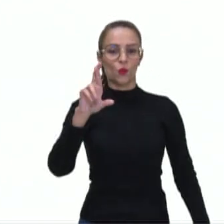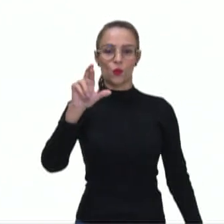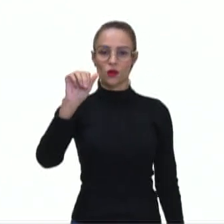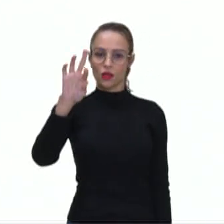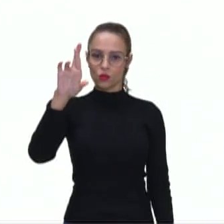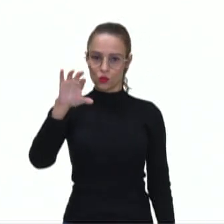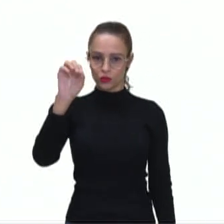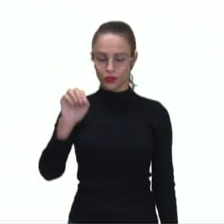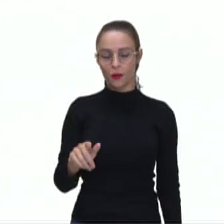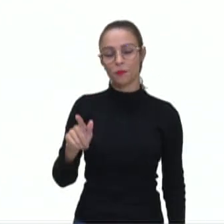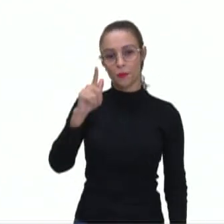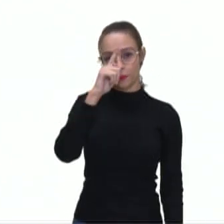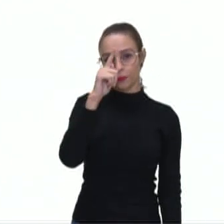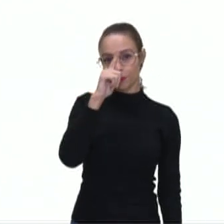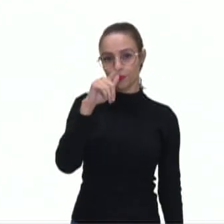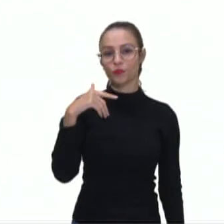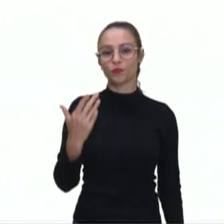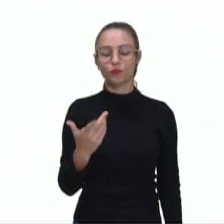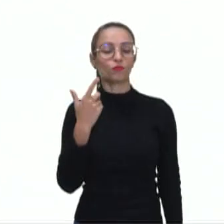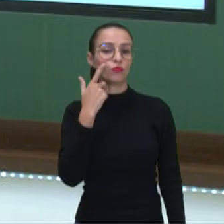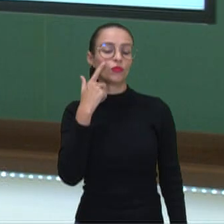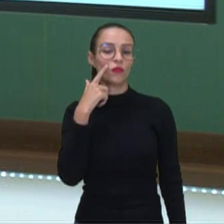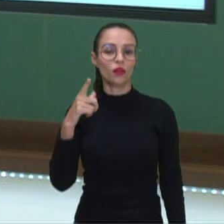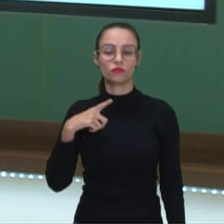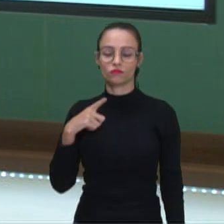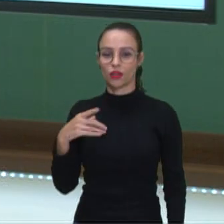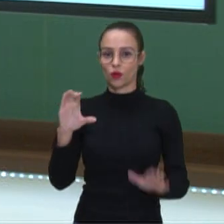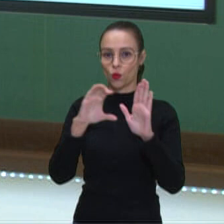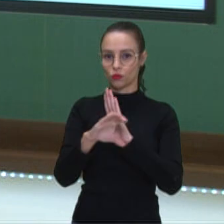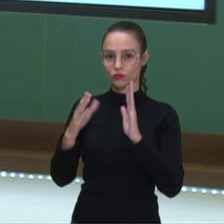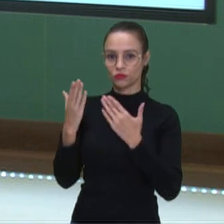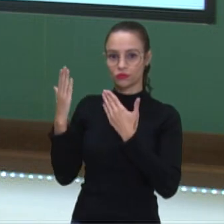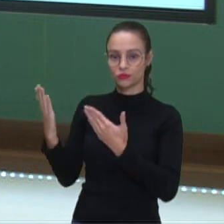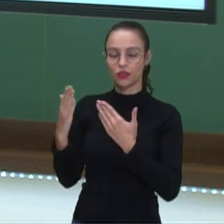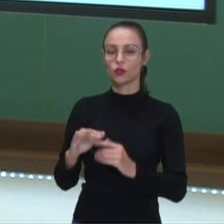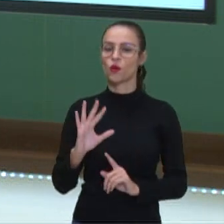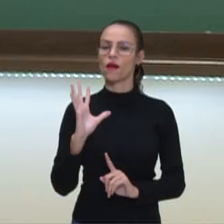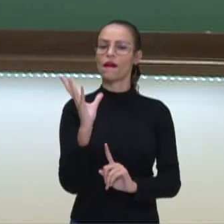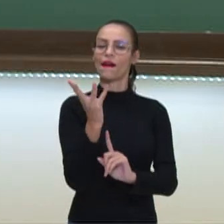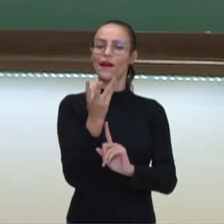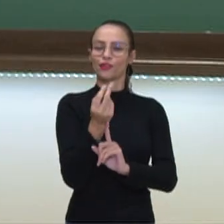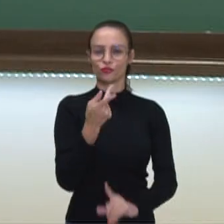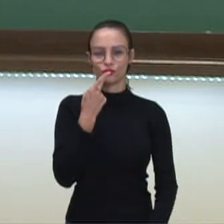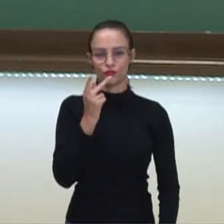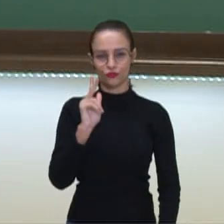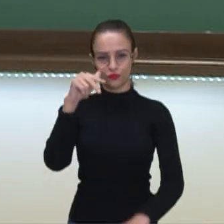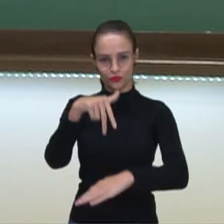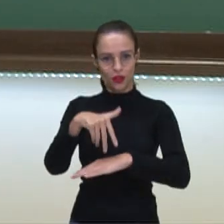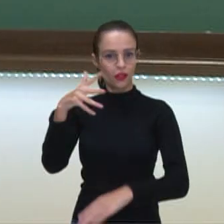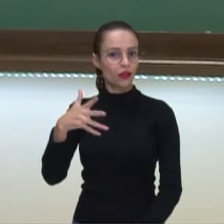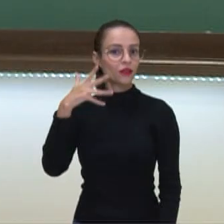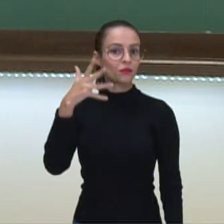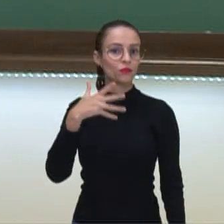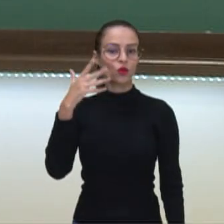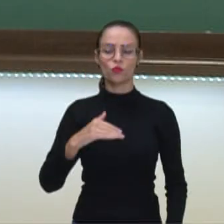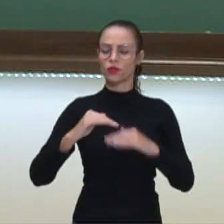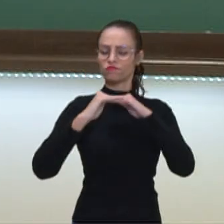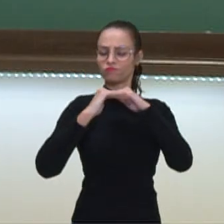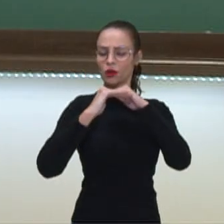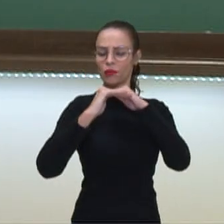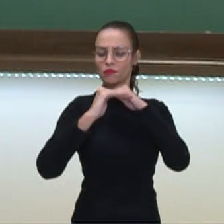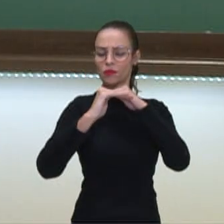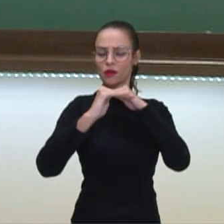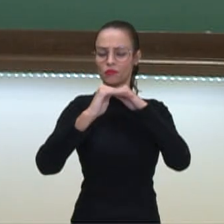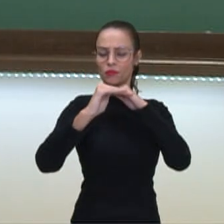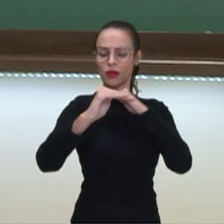do latim oratória. Então veja aí que a gente tem essa definição, né? A arte de falar em público com eloquência. Então a